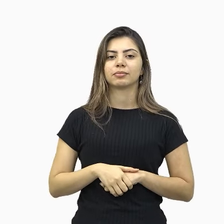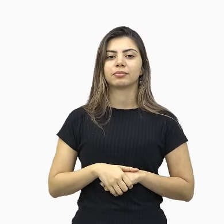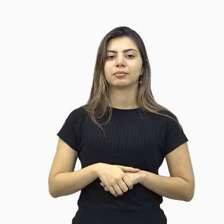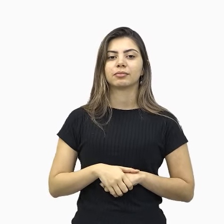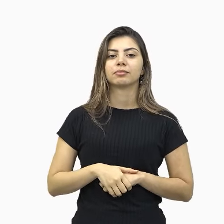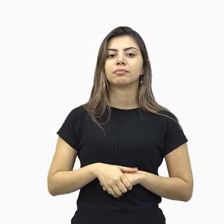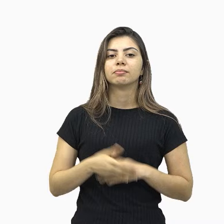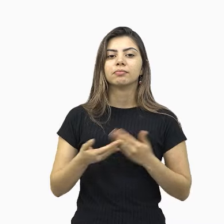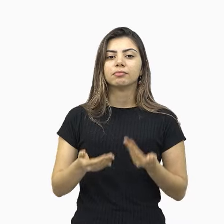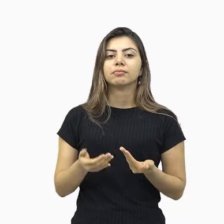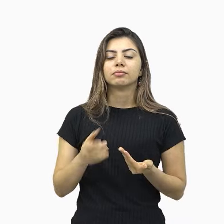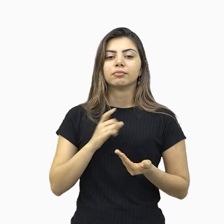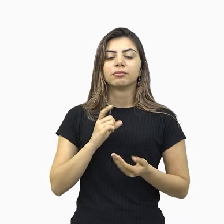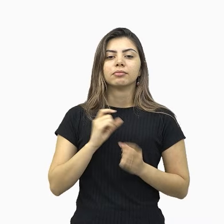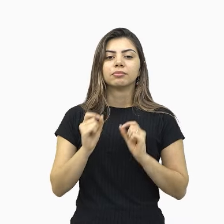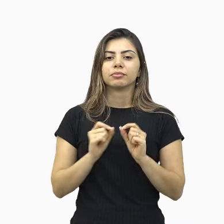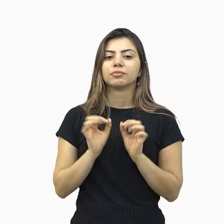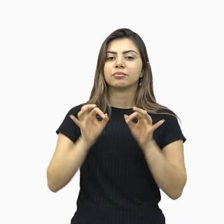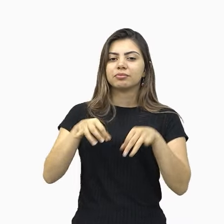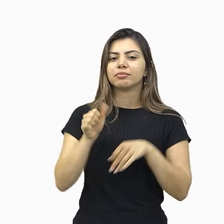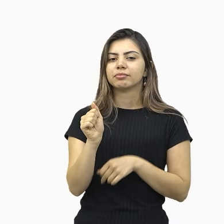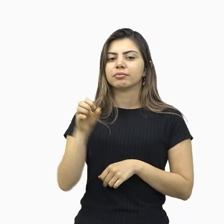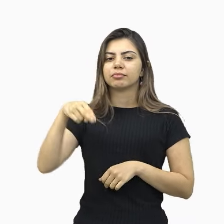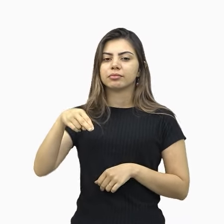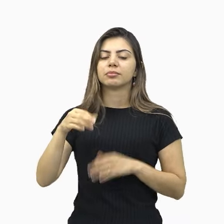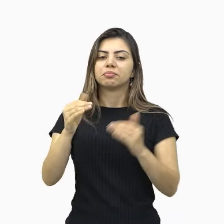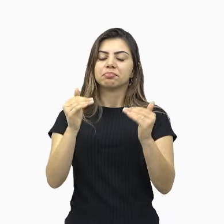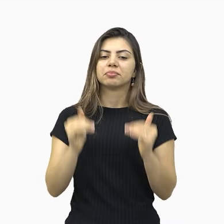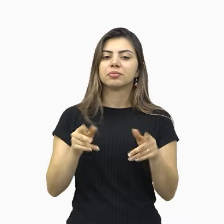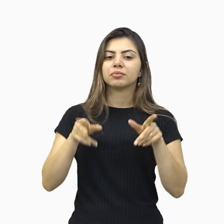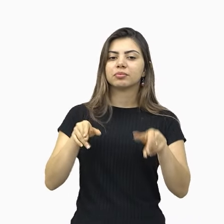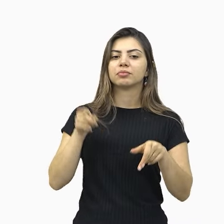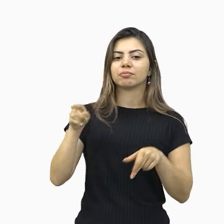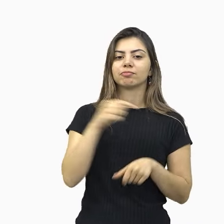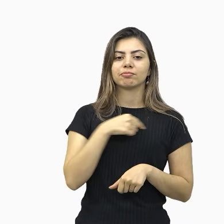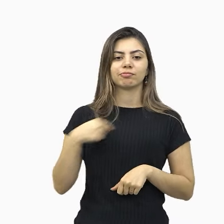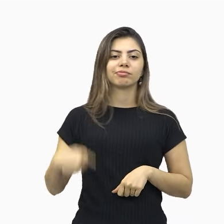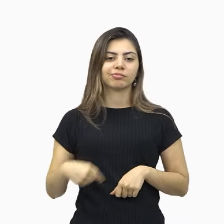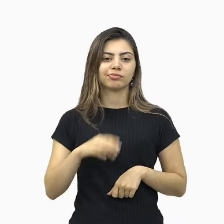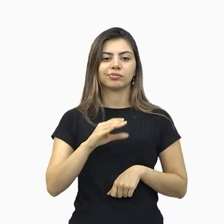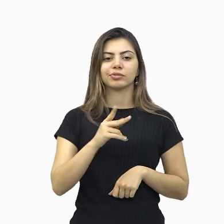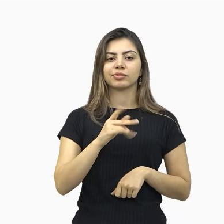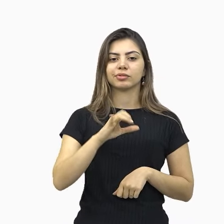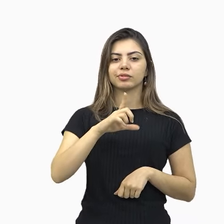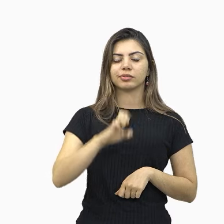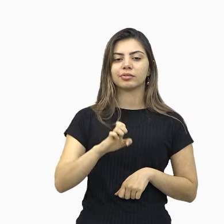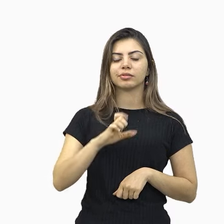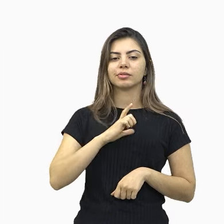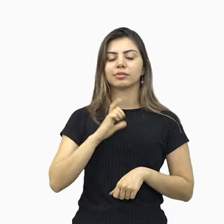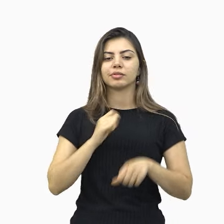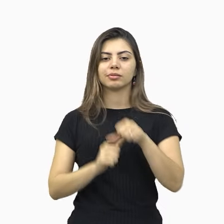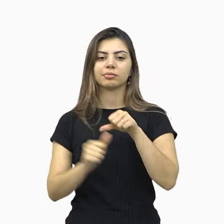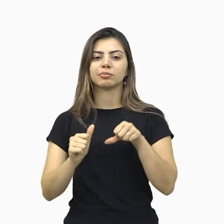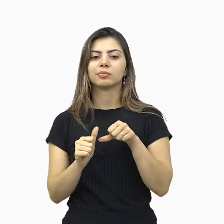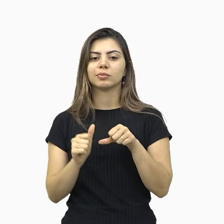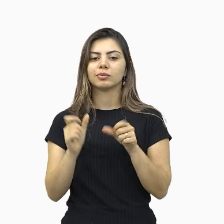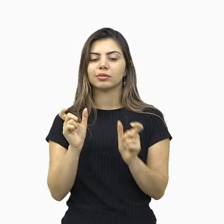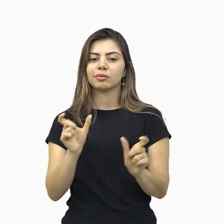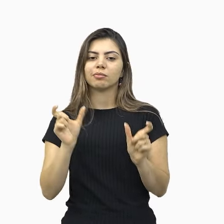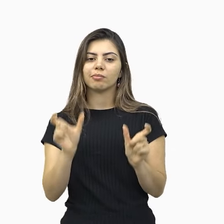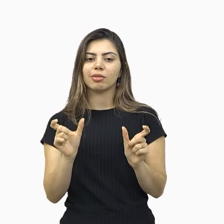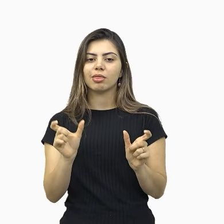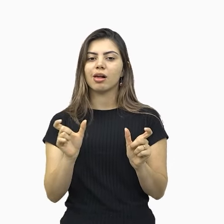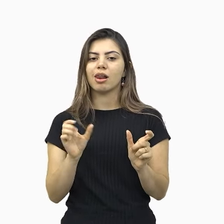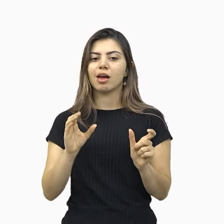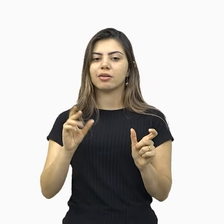a N no final, a nacionalidade, é do Chile. Então, Chile, Chilean. Chile, Chilean.